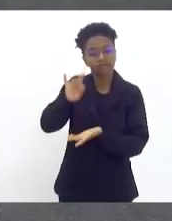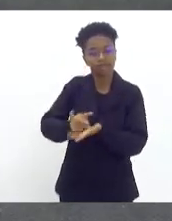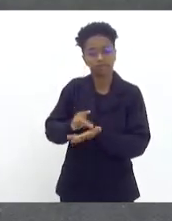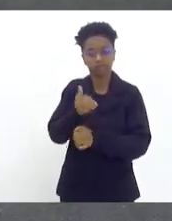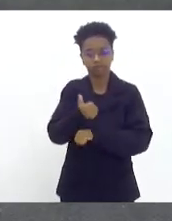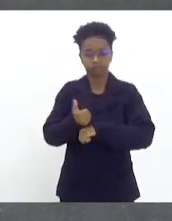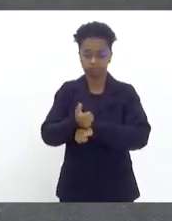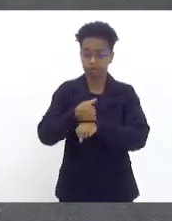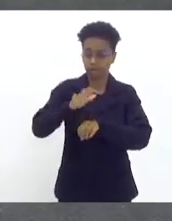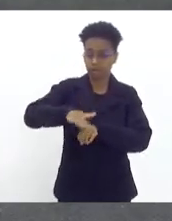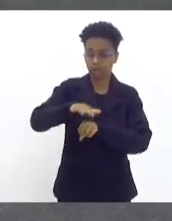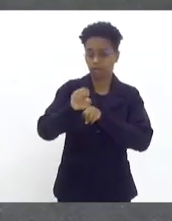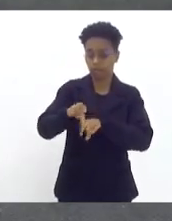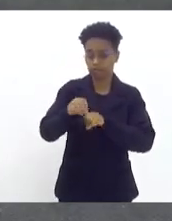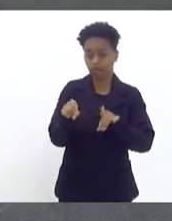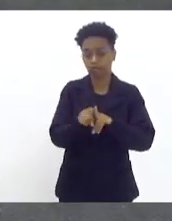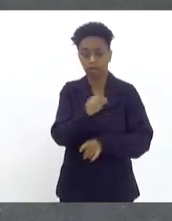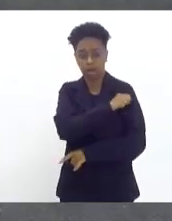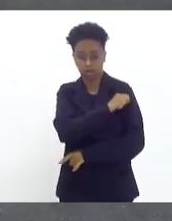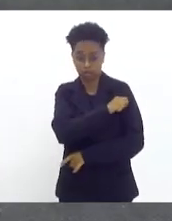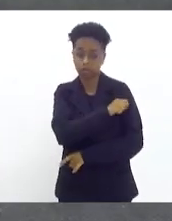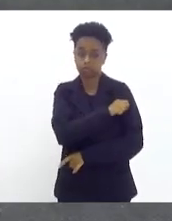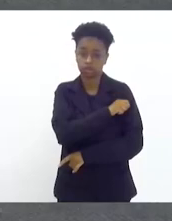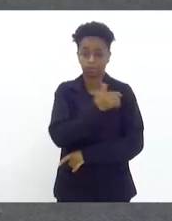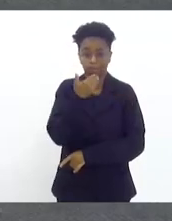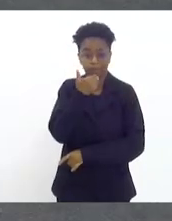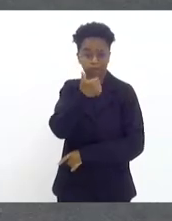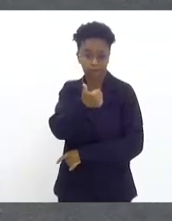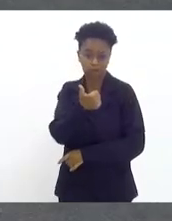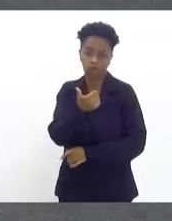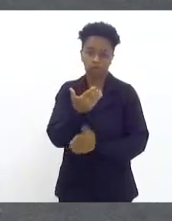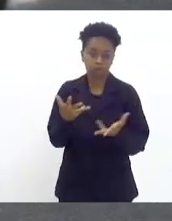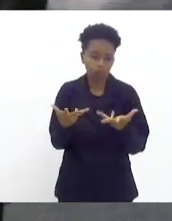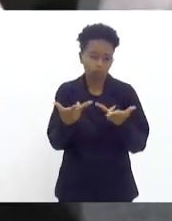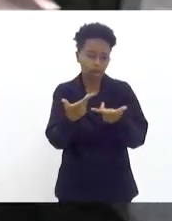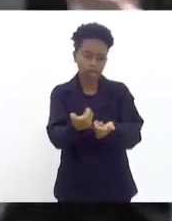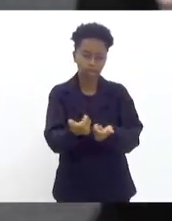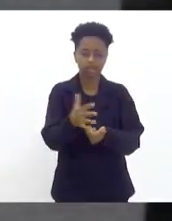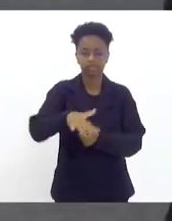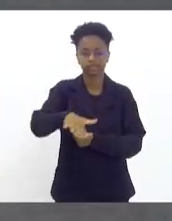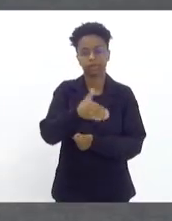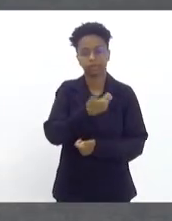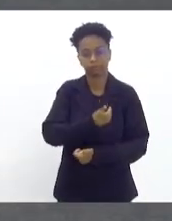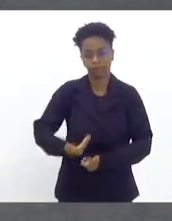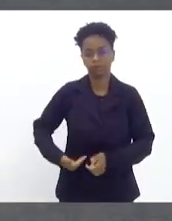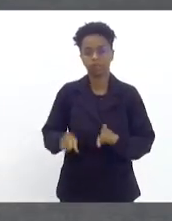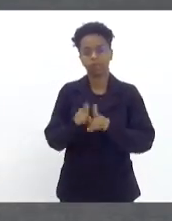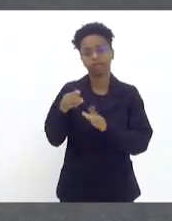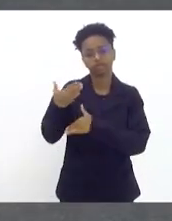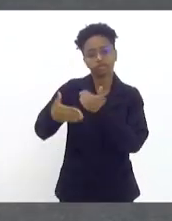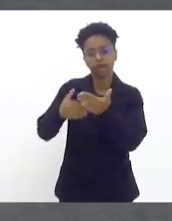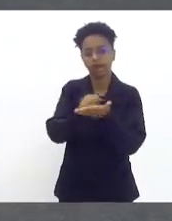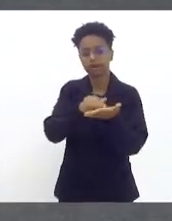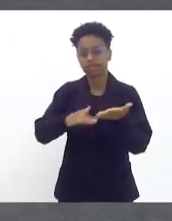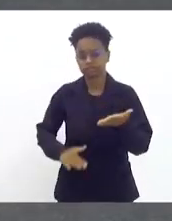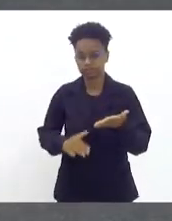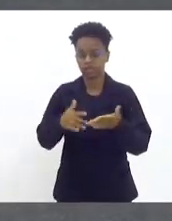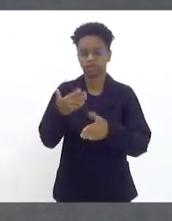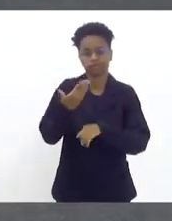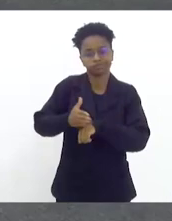profissionais de educação e dos alunos que recebem educação pública melhor tanto em termos de qualidade quanto no desenvolvimento das suas atividades